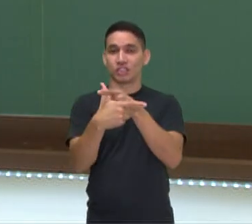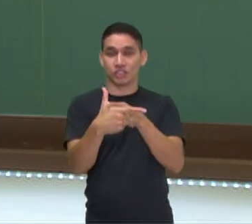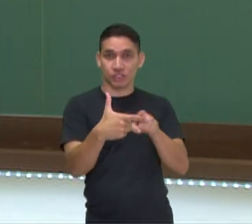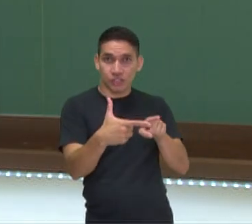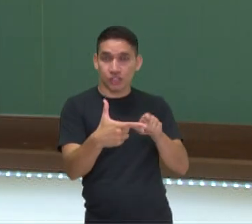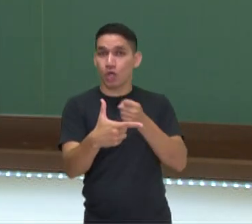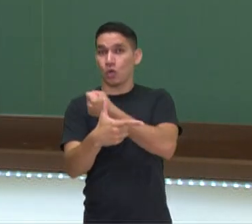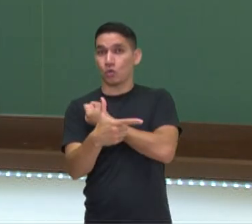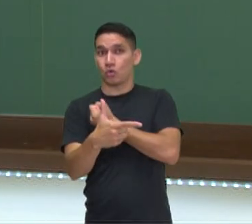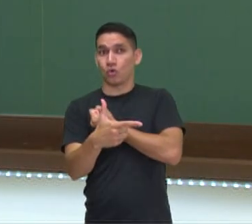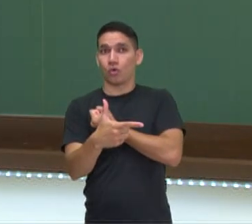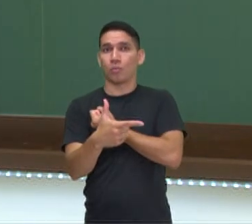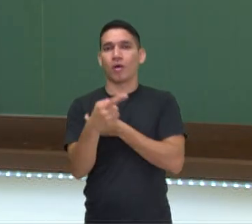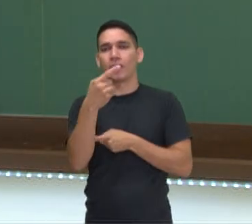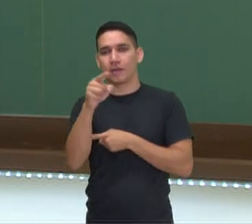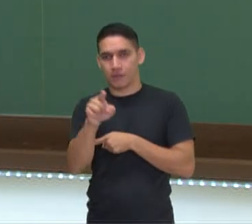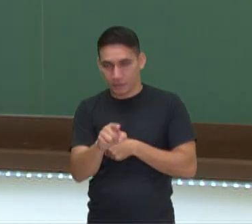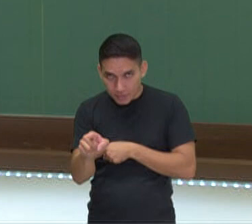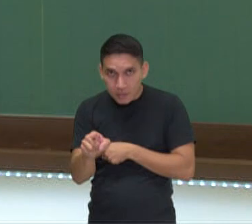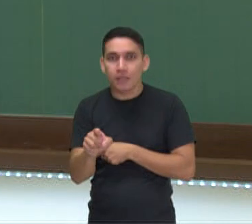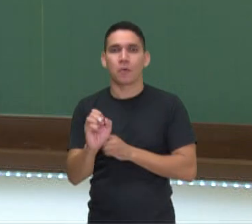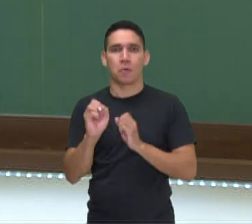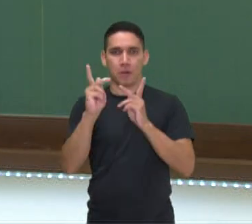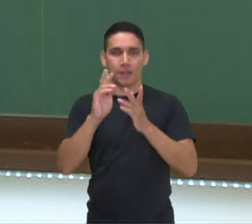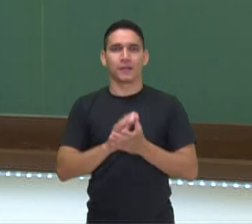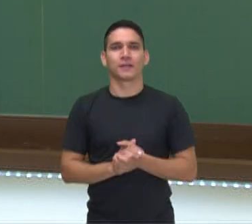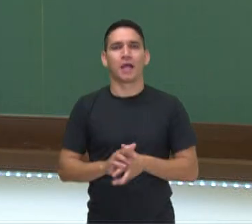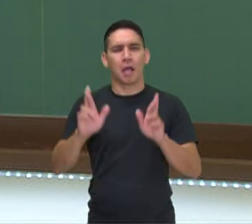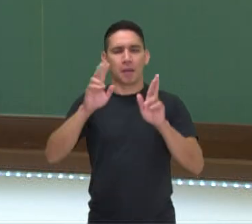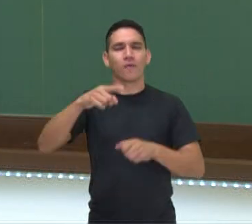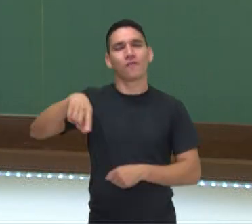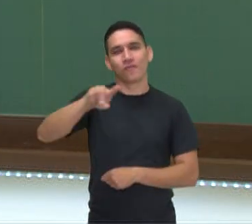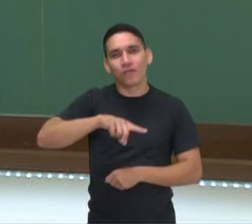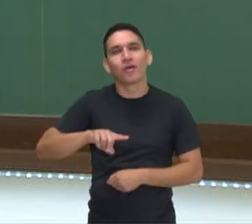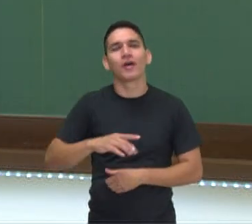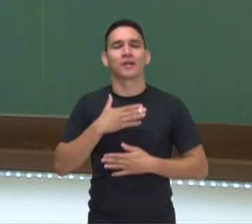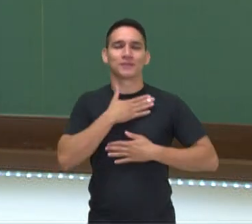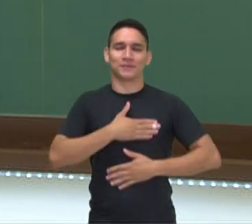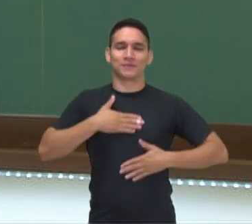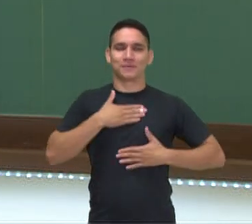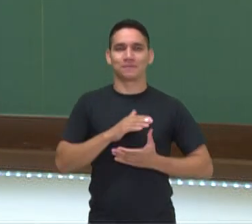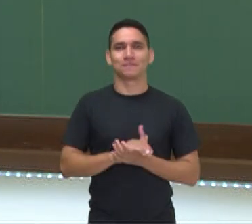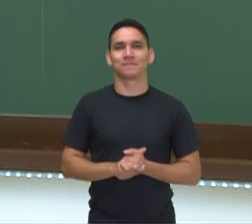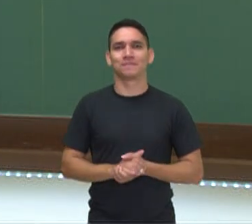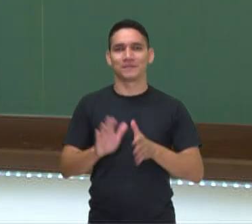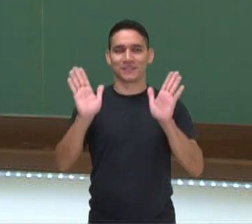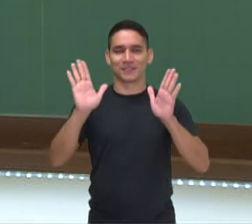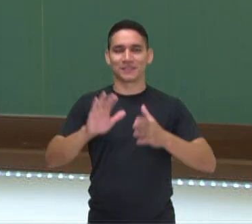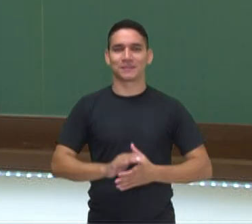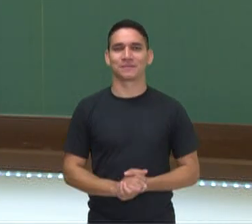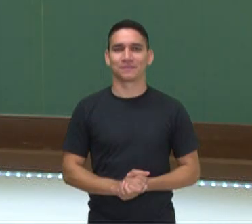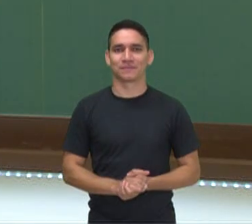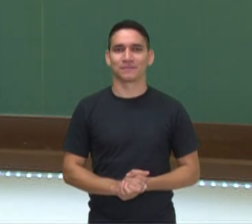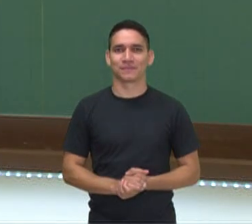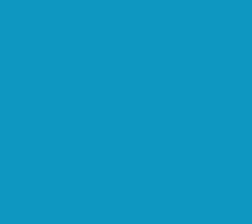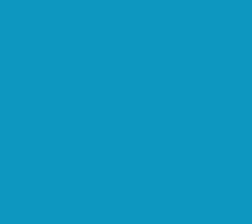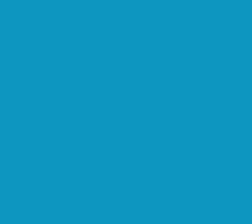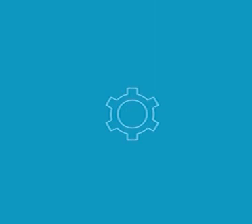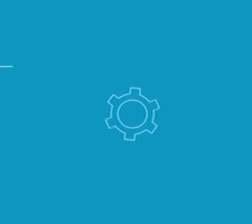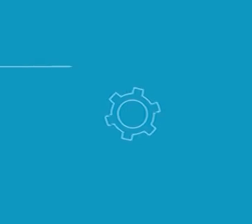dos números inteiros, ok? E eu espero que vocês tenham gostado. Até breve!